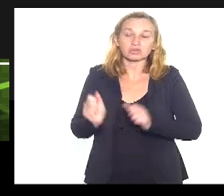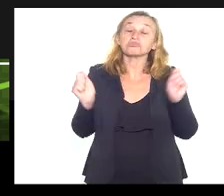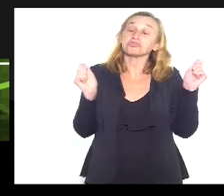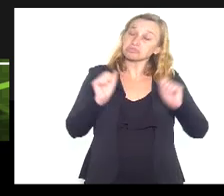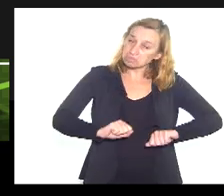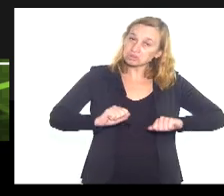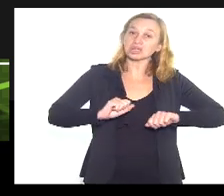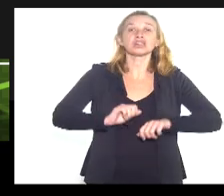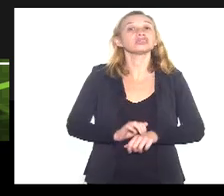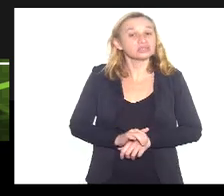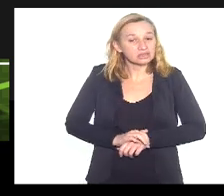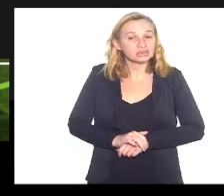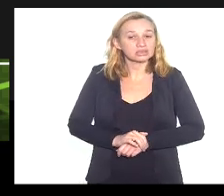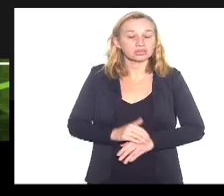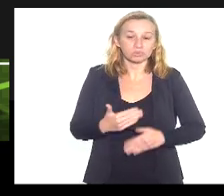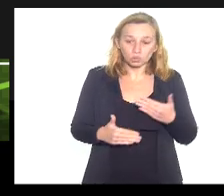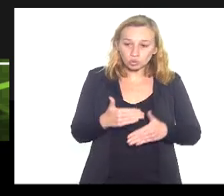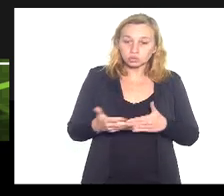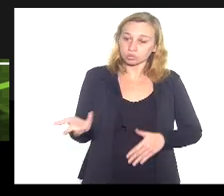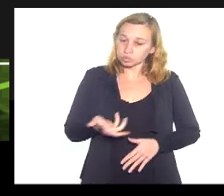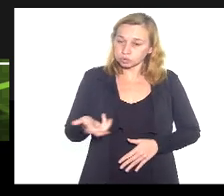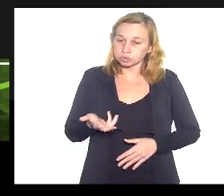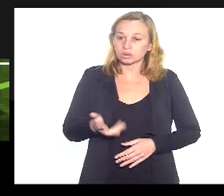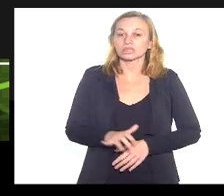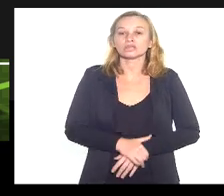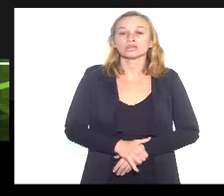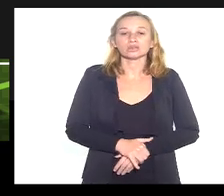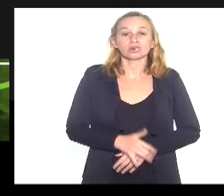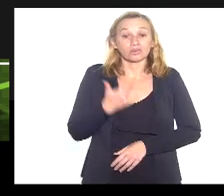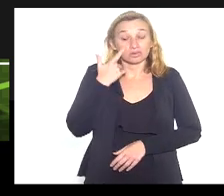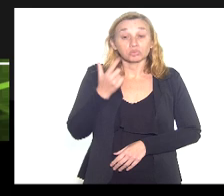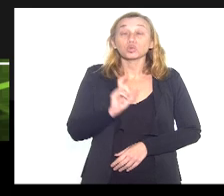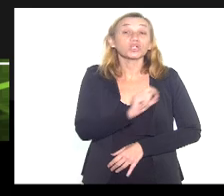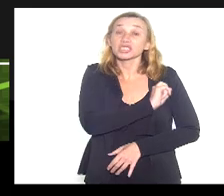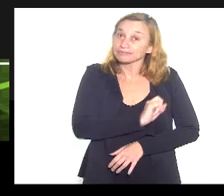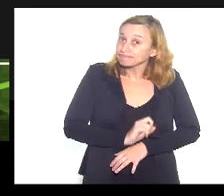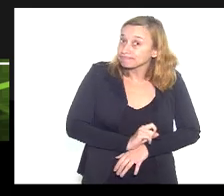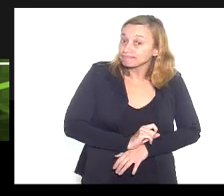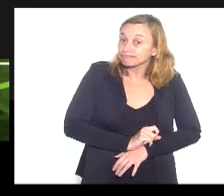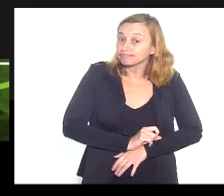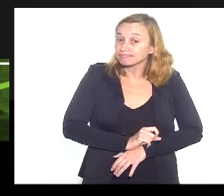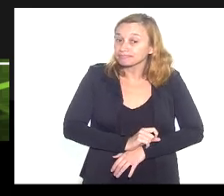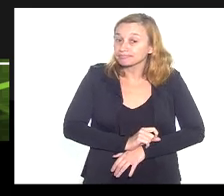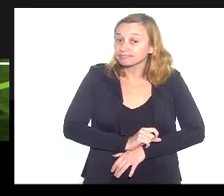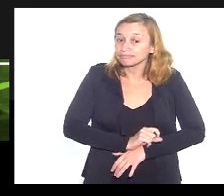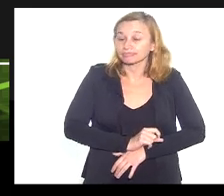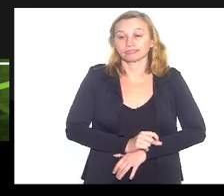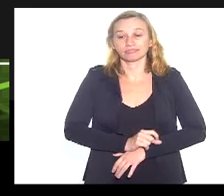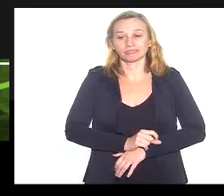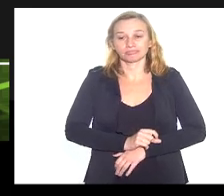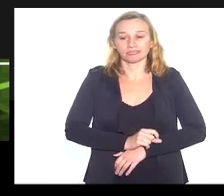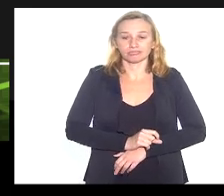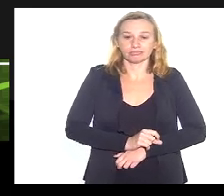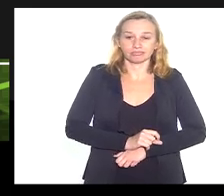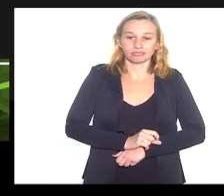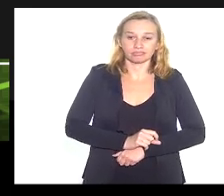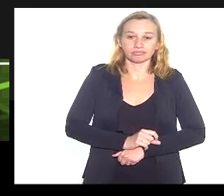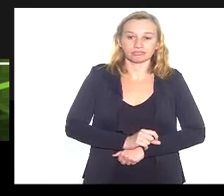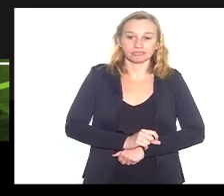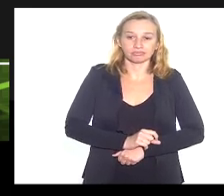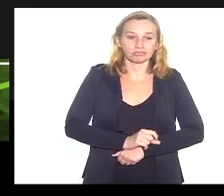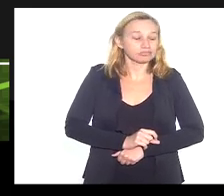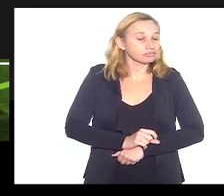pudessem ser acelerados, visto que a gente verifica.